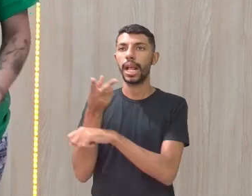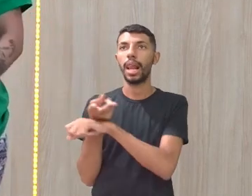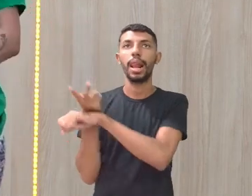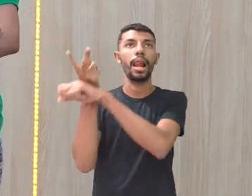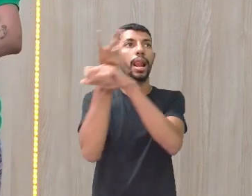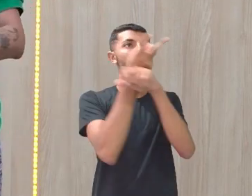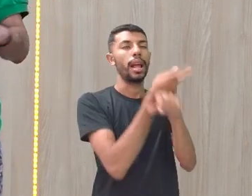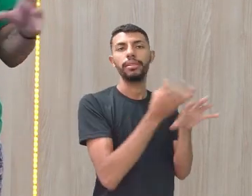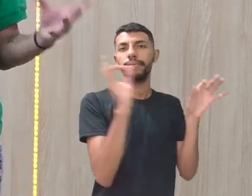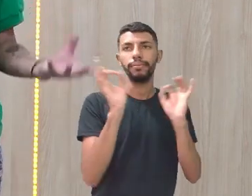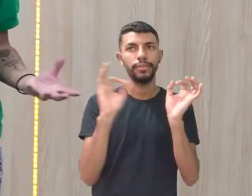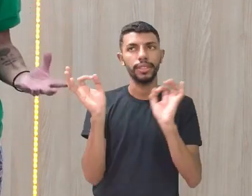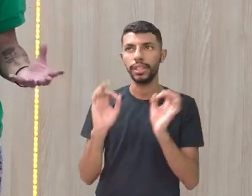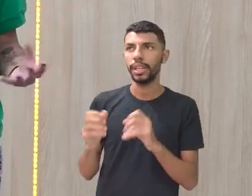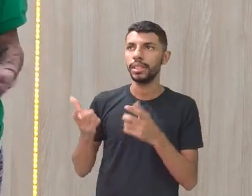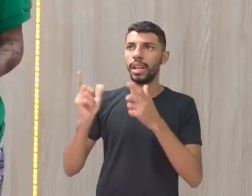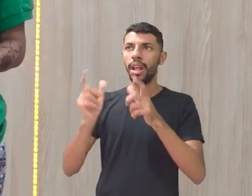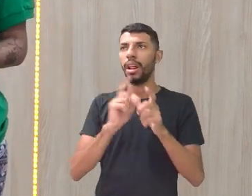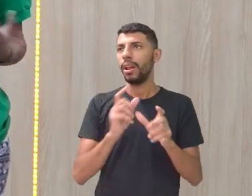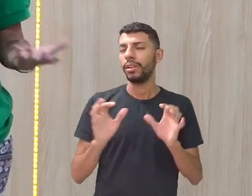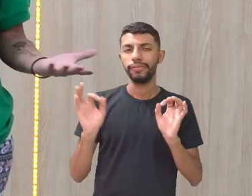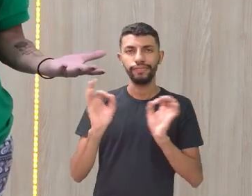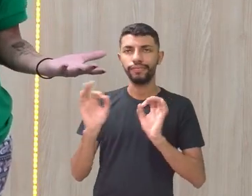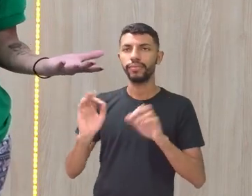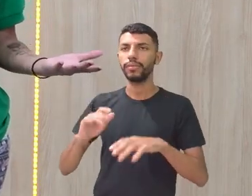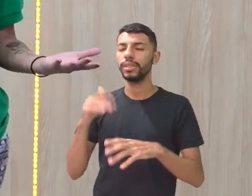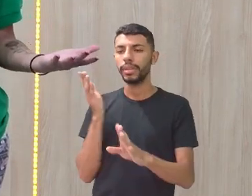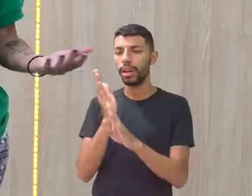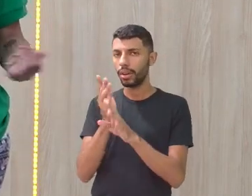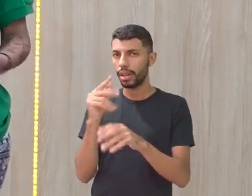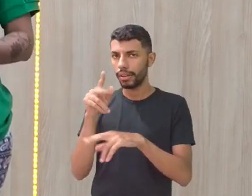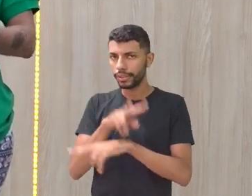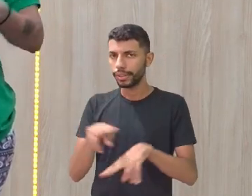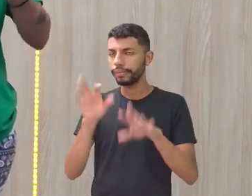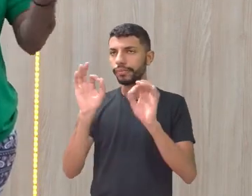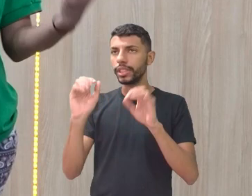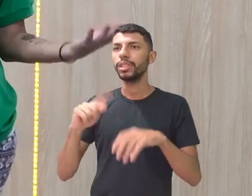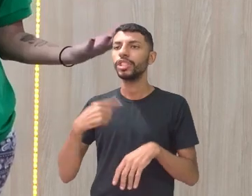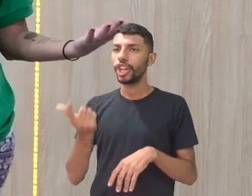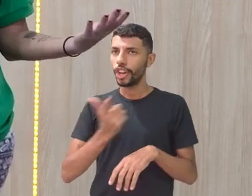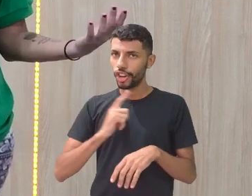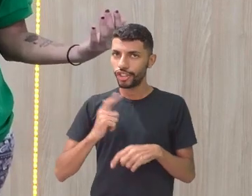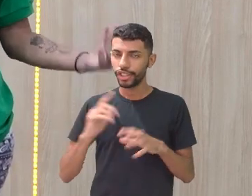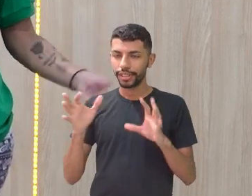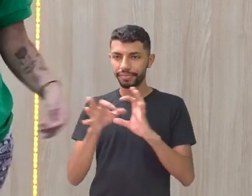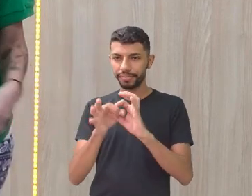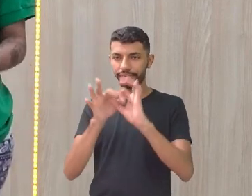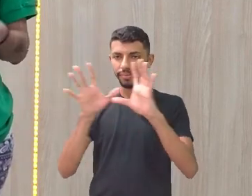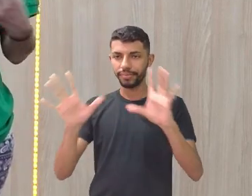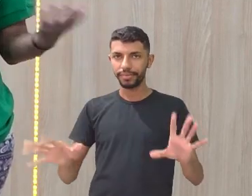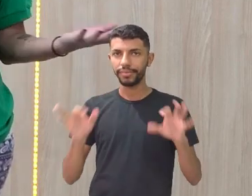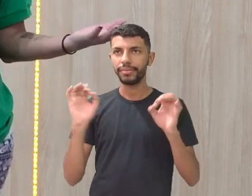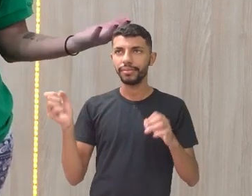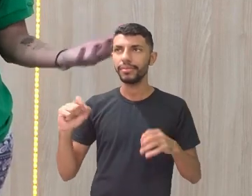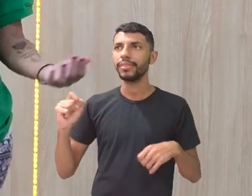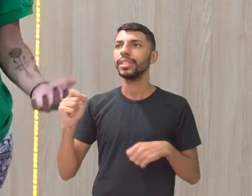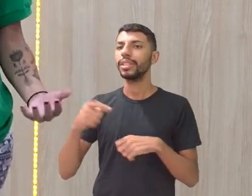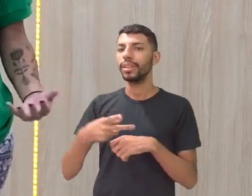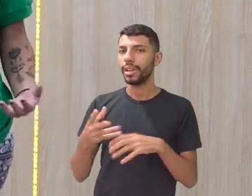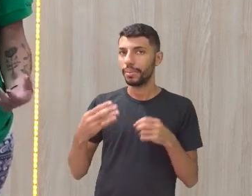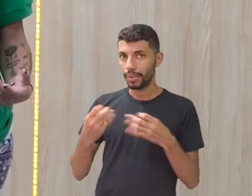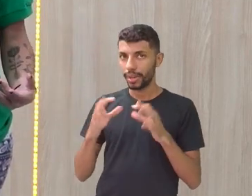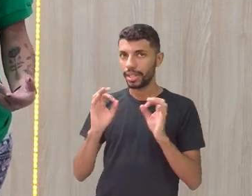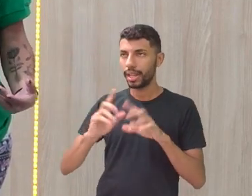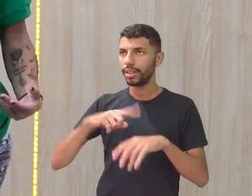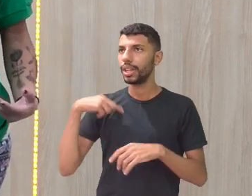procurar em lugares muito específicos para poder encontrar o vento, né? A gente tem ele disponível aí em grande quantidade e que